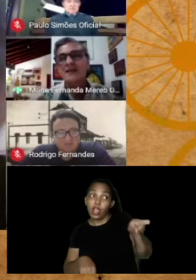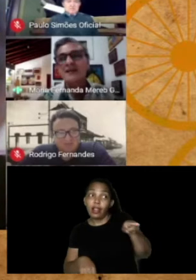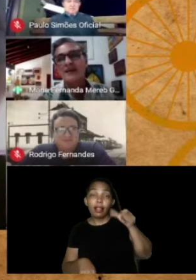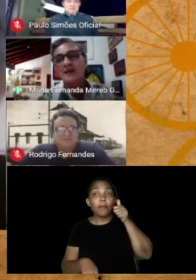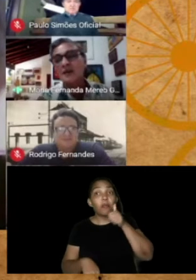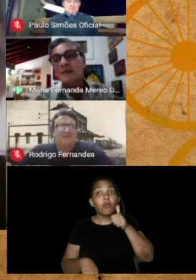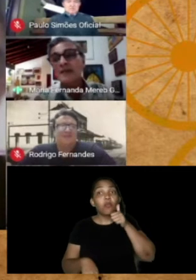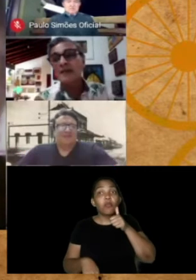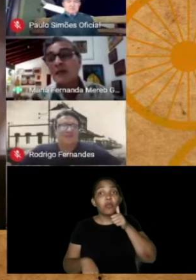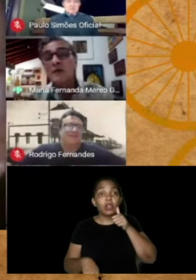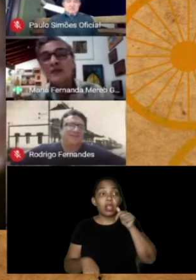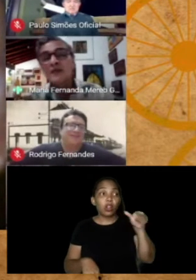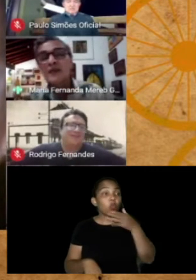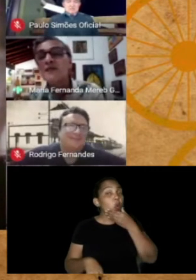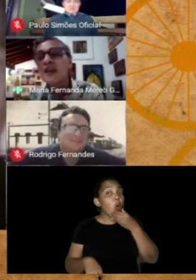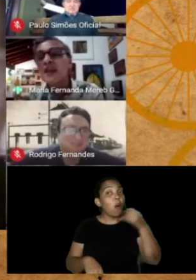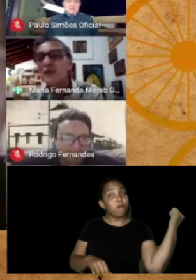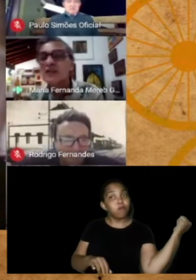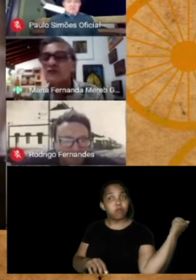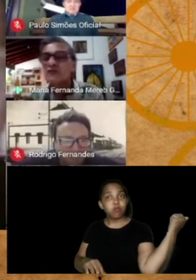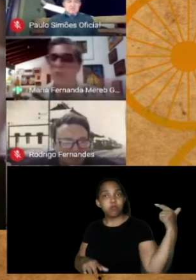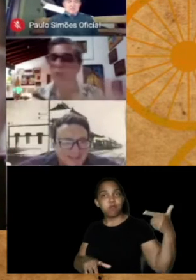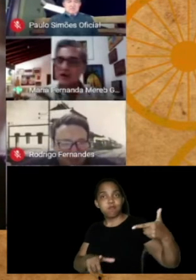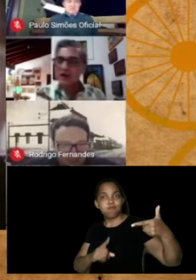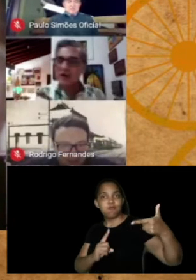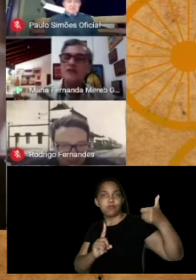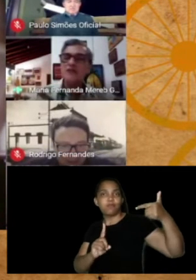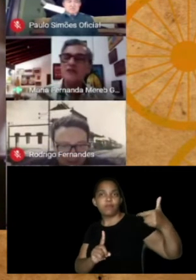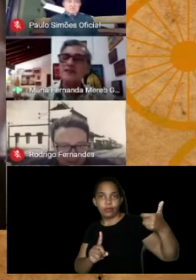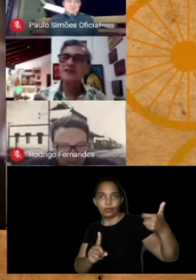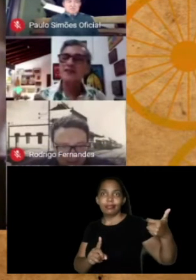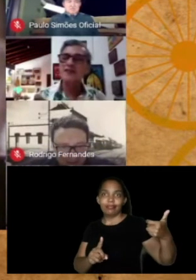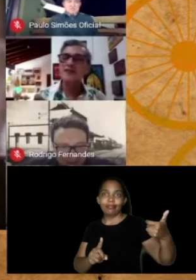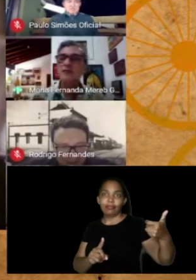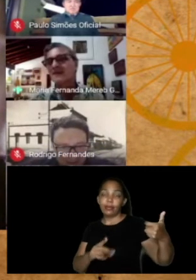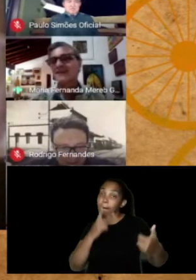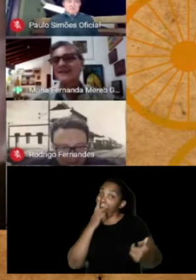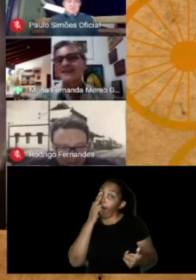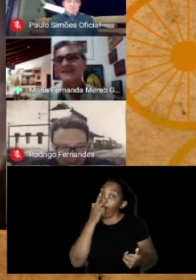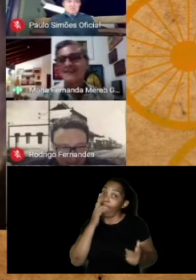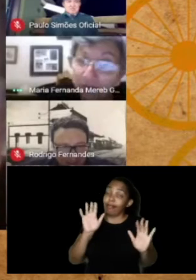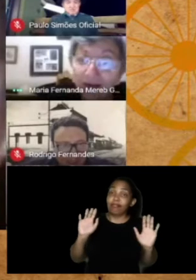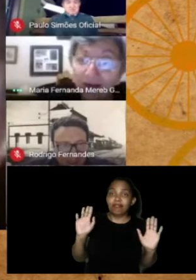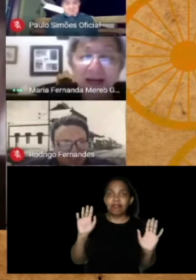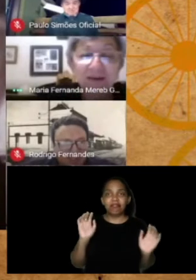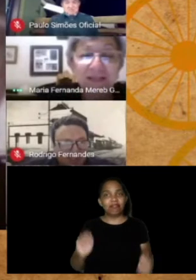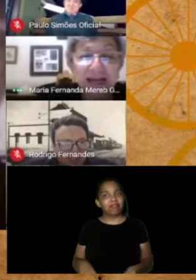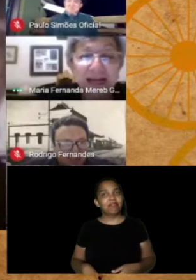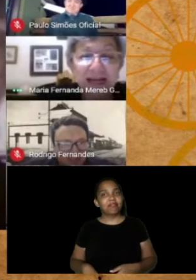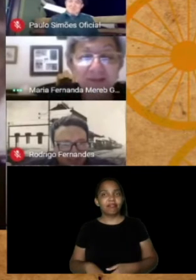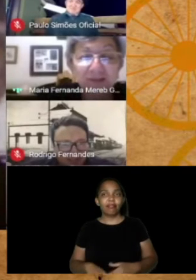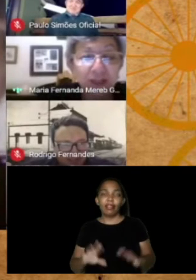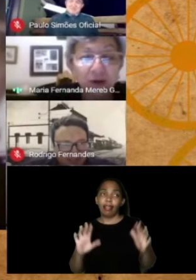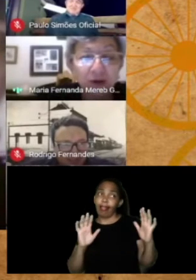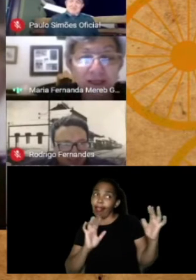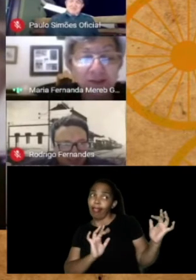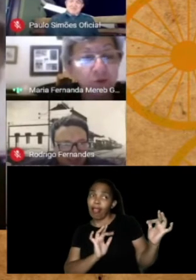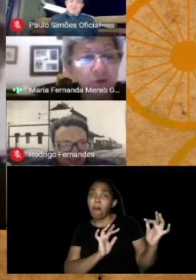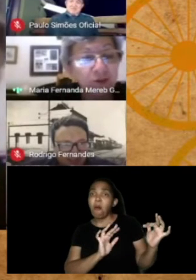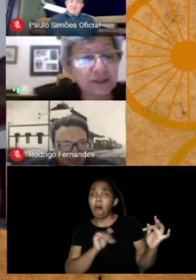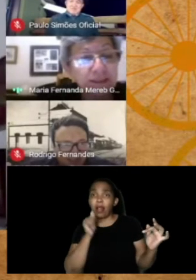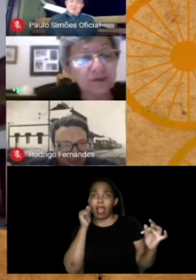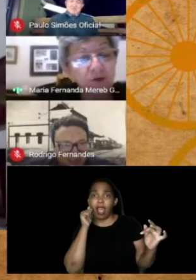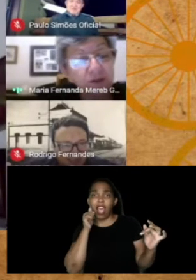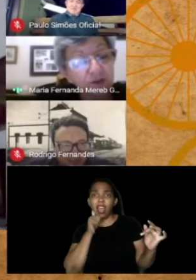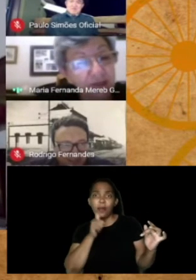também, certo? Mas é para não ter o viés político, colocar o viés amoroso. Namorar a mulher do delegado, geralmente,